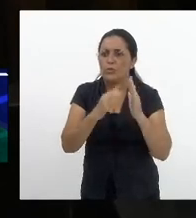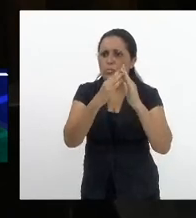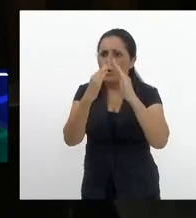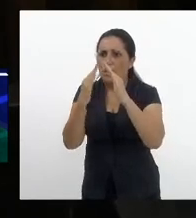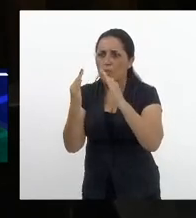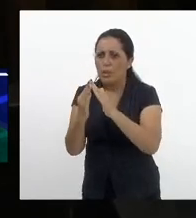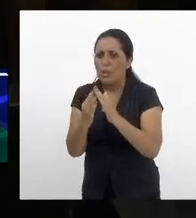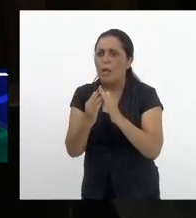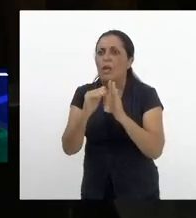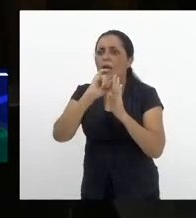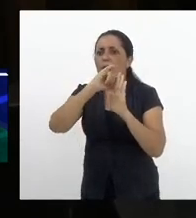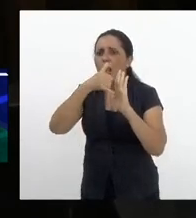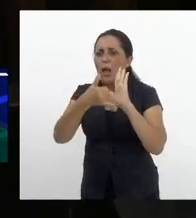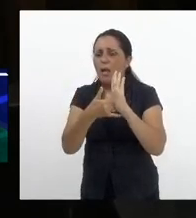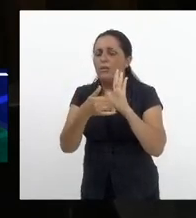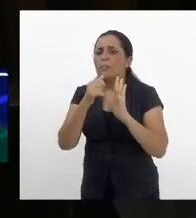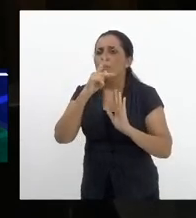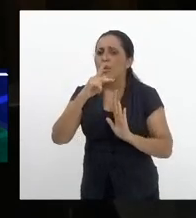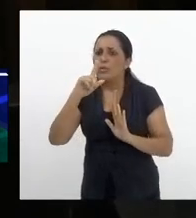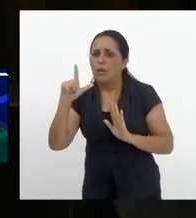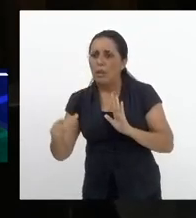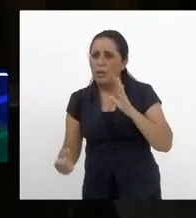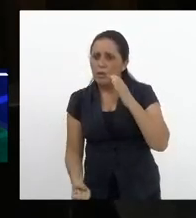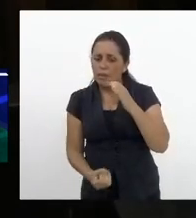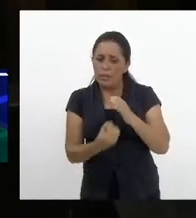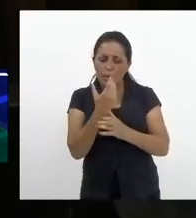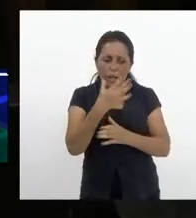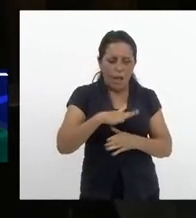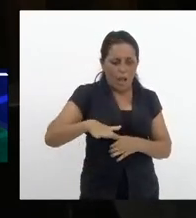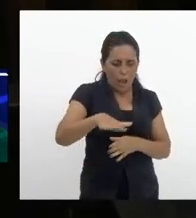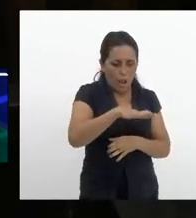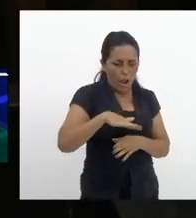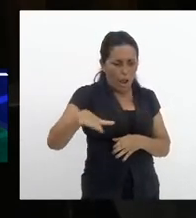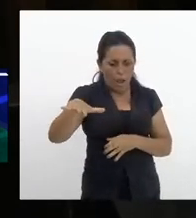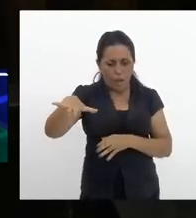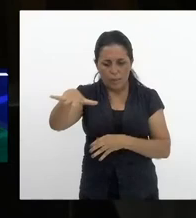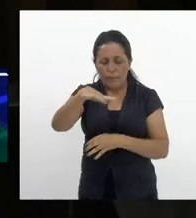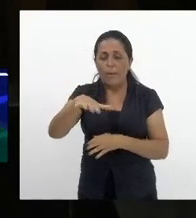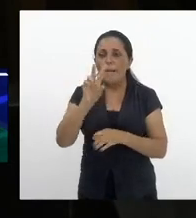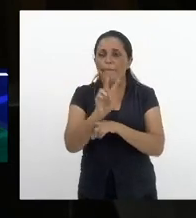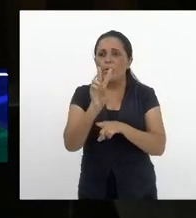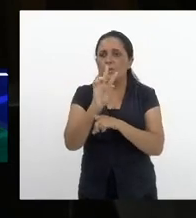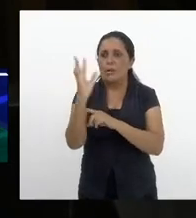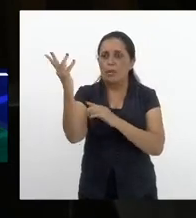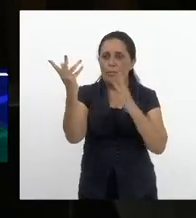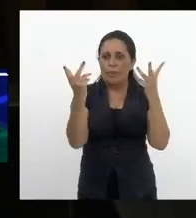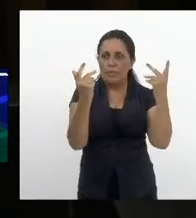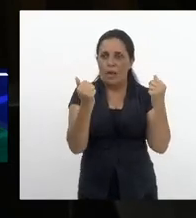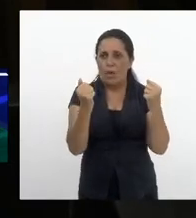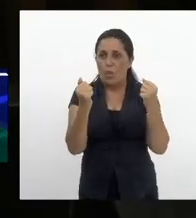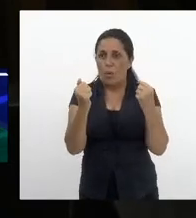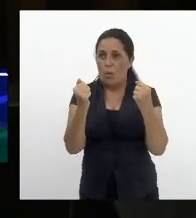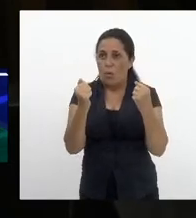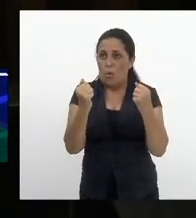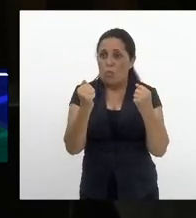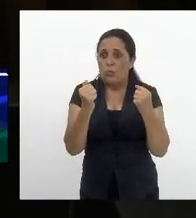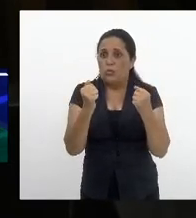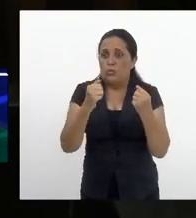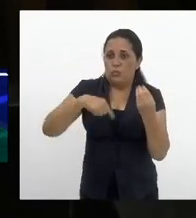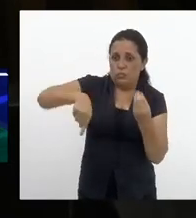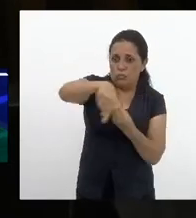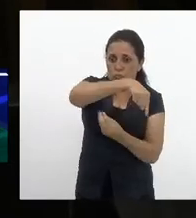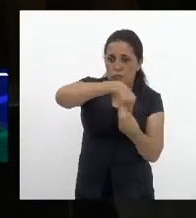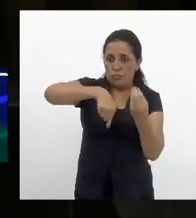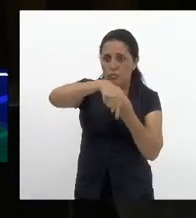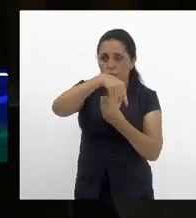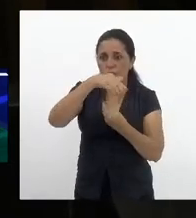um projeto de lei que cria a área de proteção ambiental do entorno da nossa floresta da Tijuca,